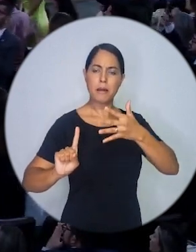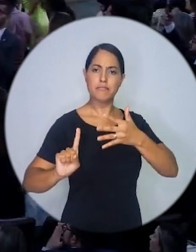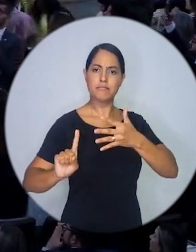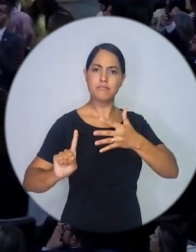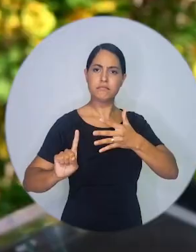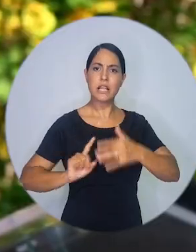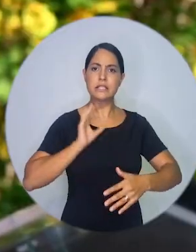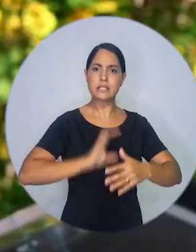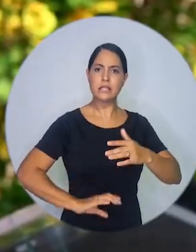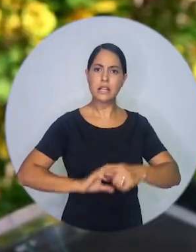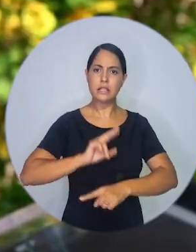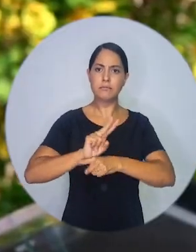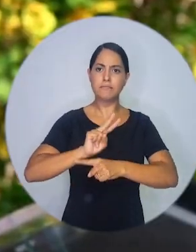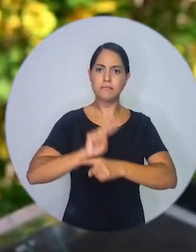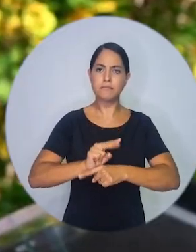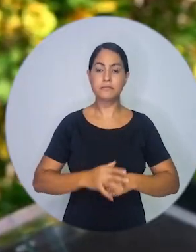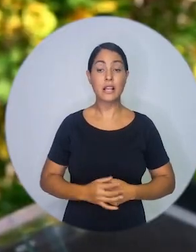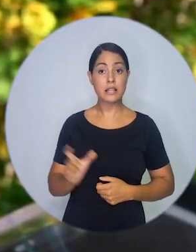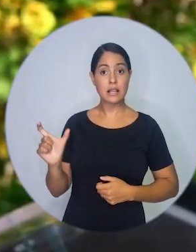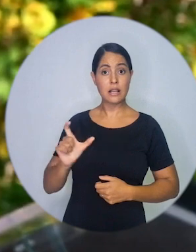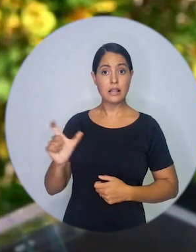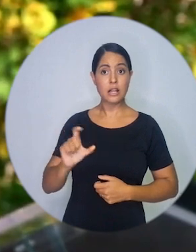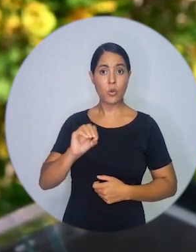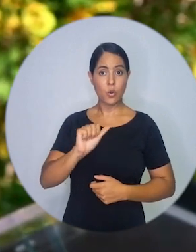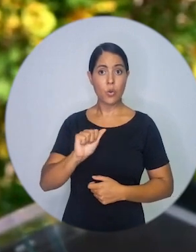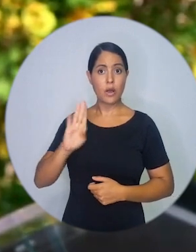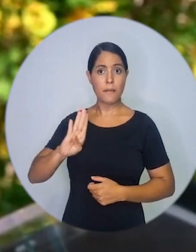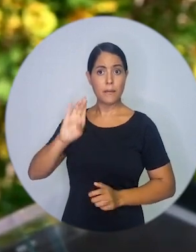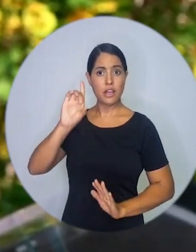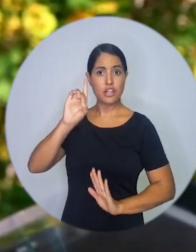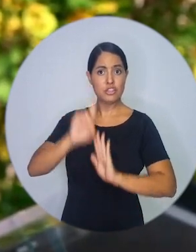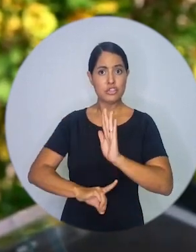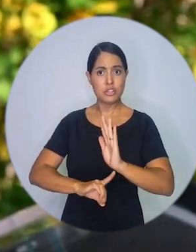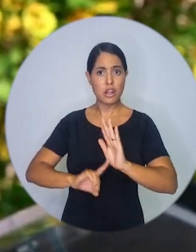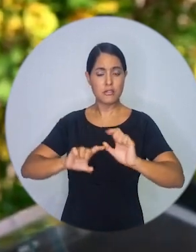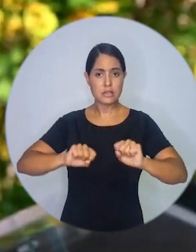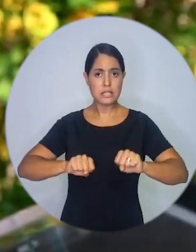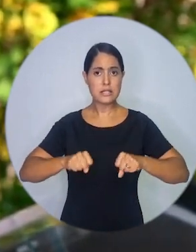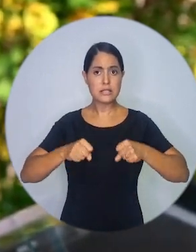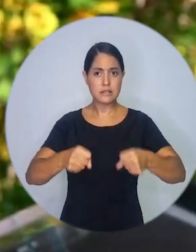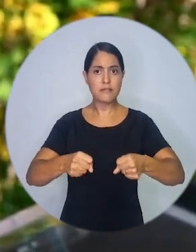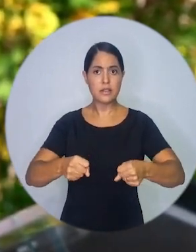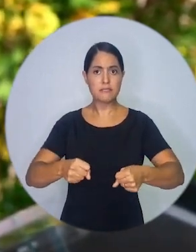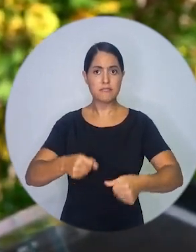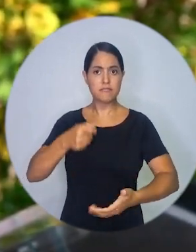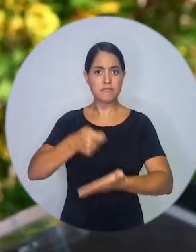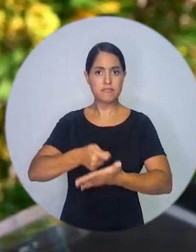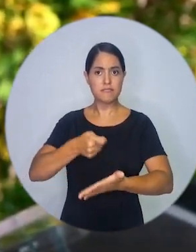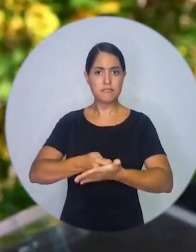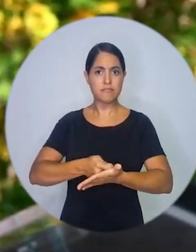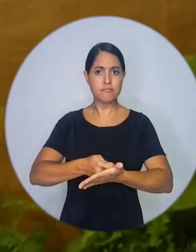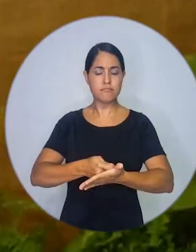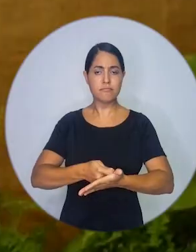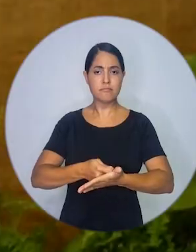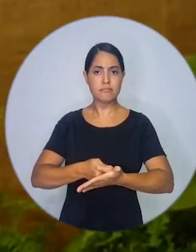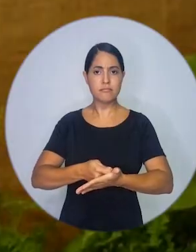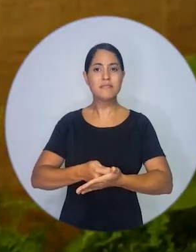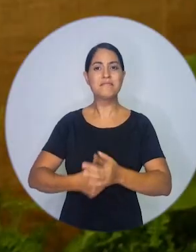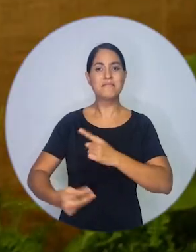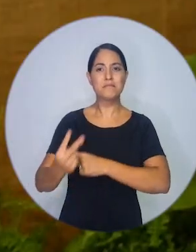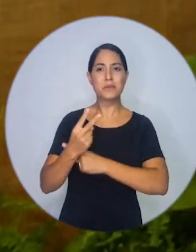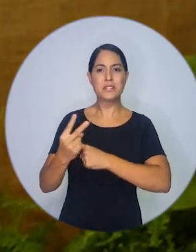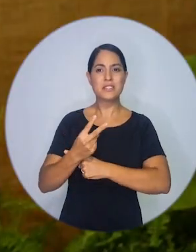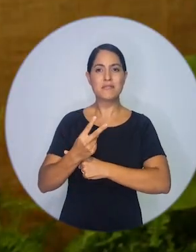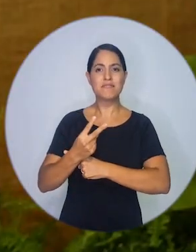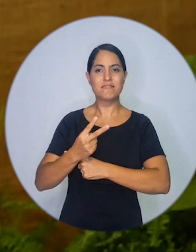cidadão do Brasil. Essa é a carteira que nos iguala em direitos, em deveres. Esse aqui é o nosso escudo e